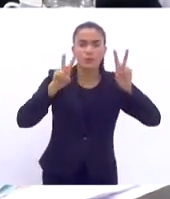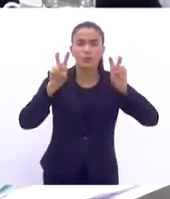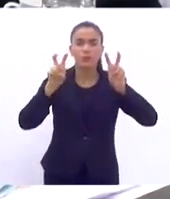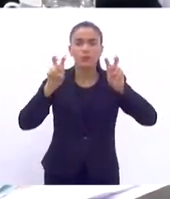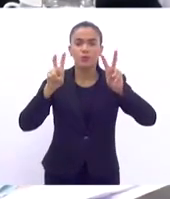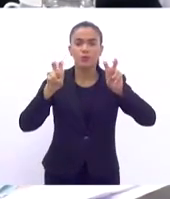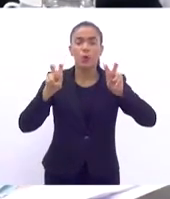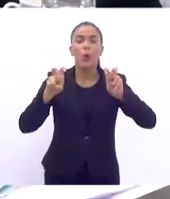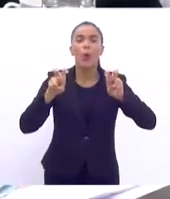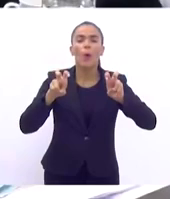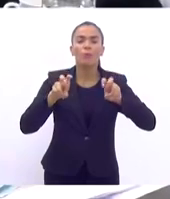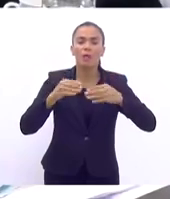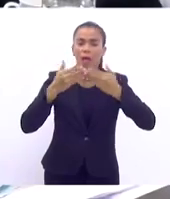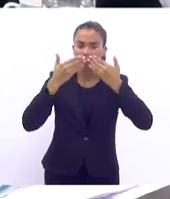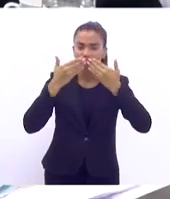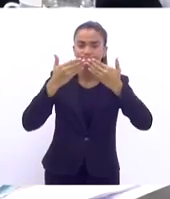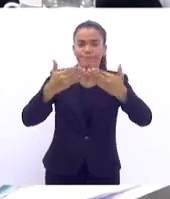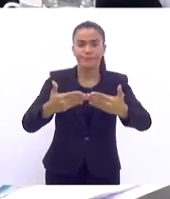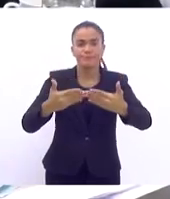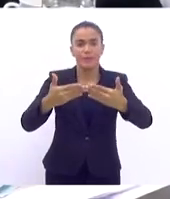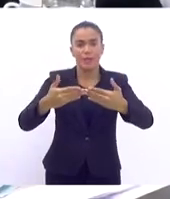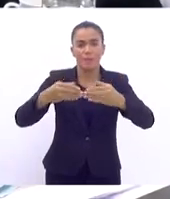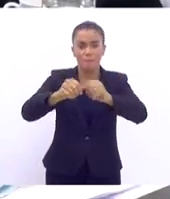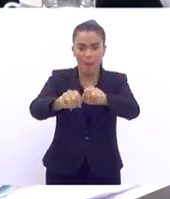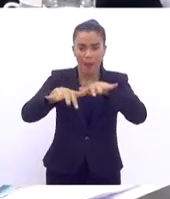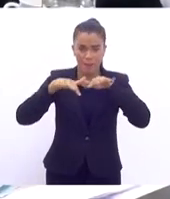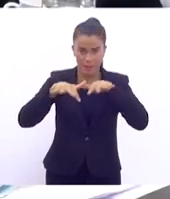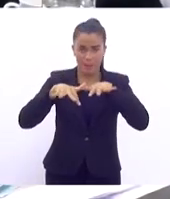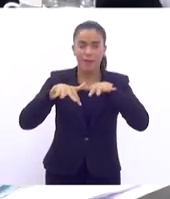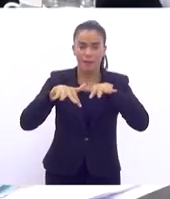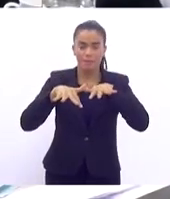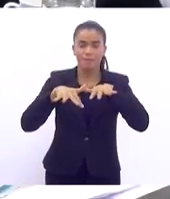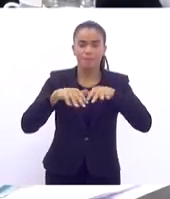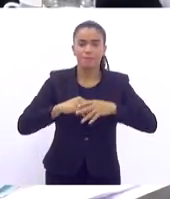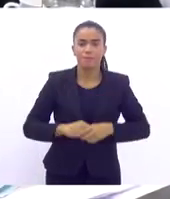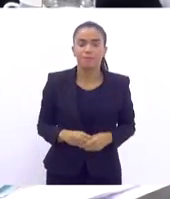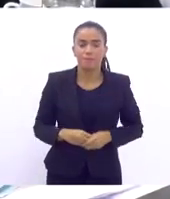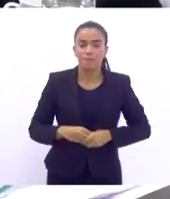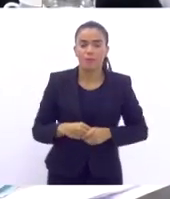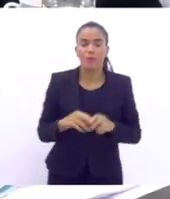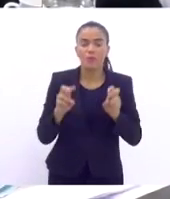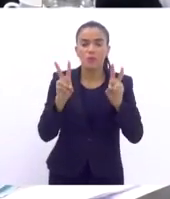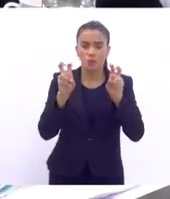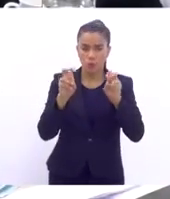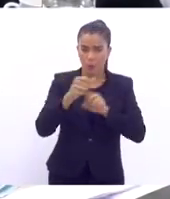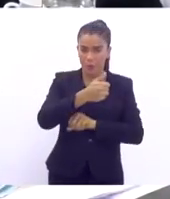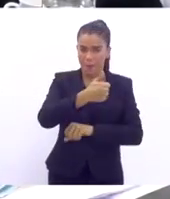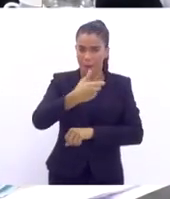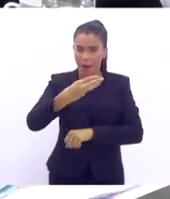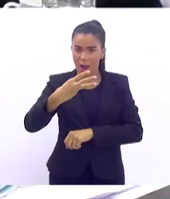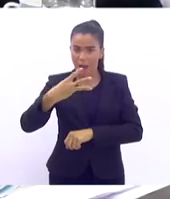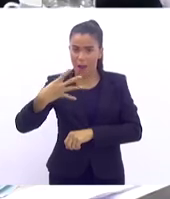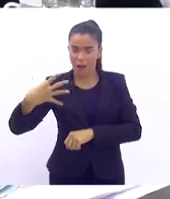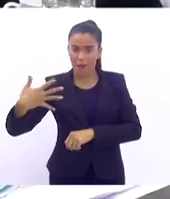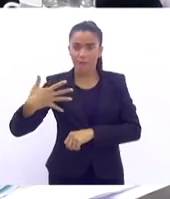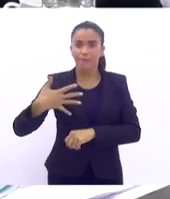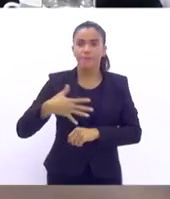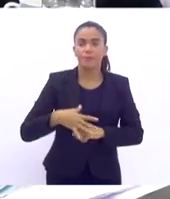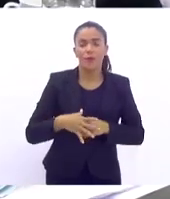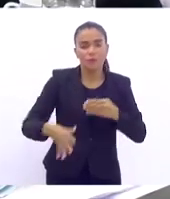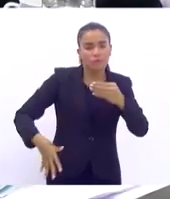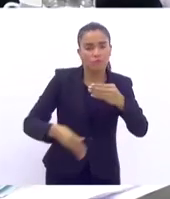frentes parlamentares por isso através da através da questão de ordem eu trago a colação